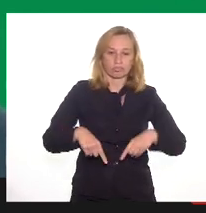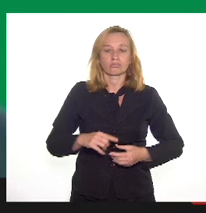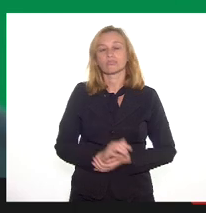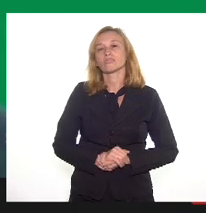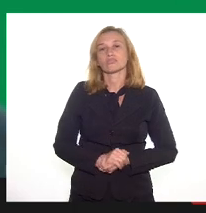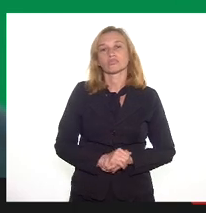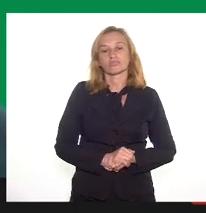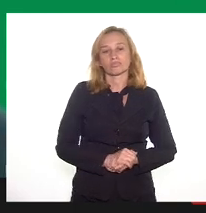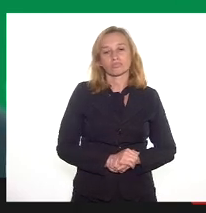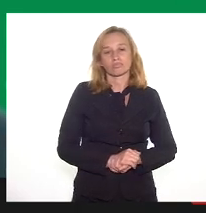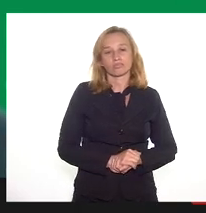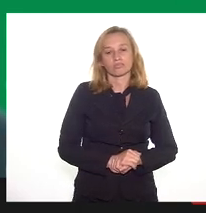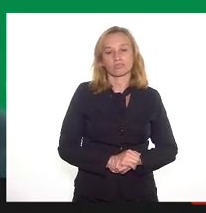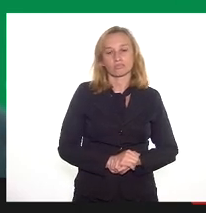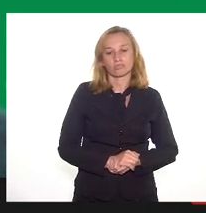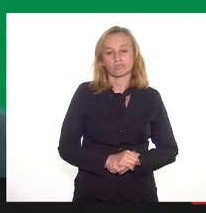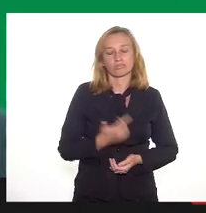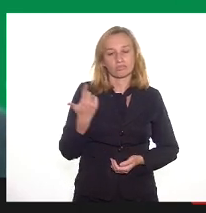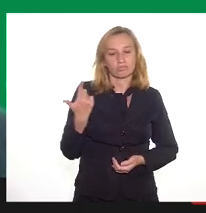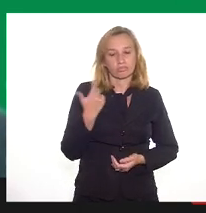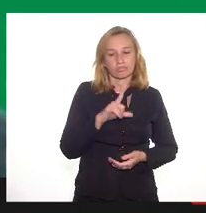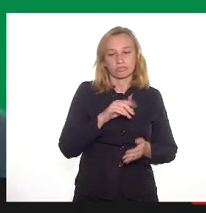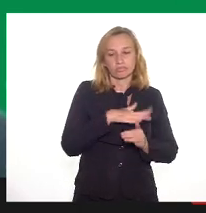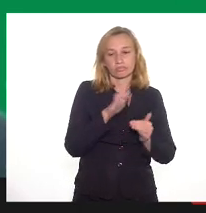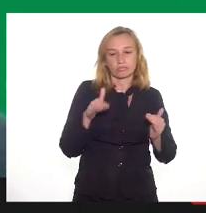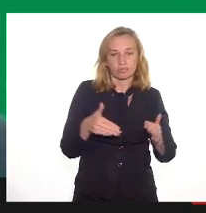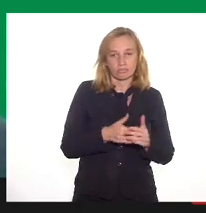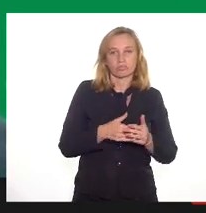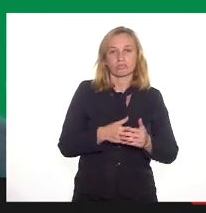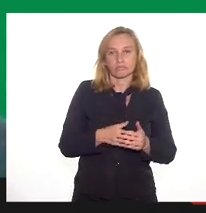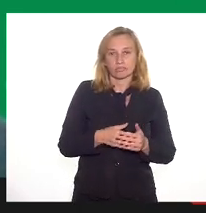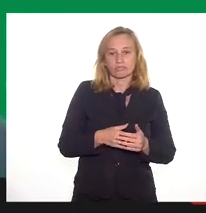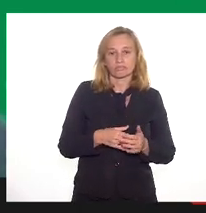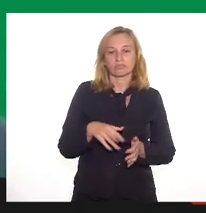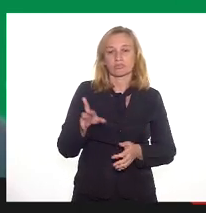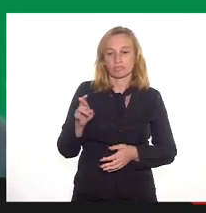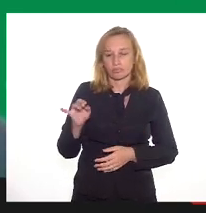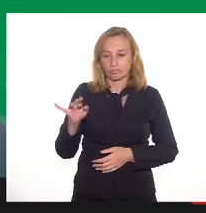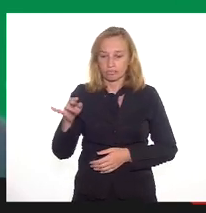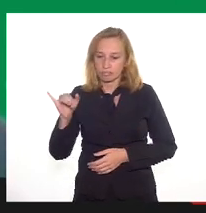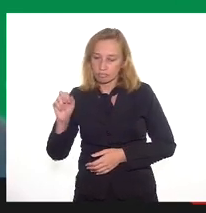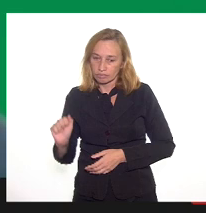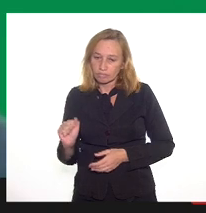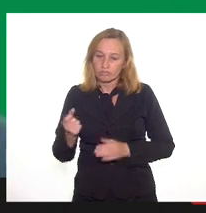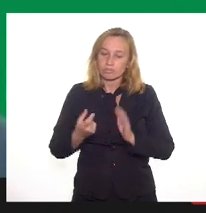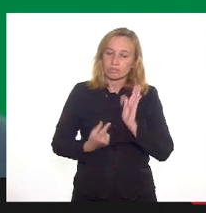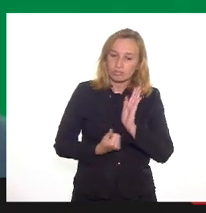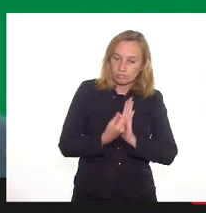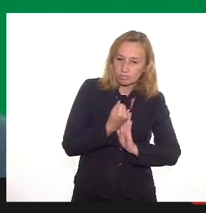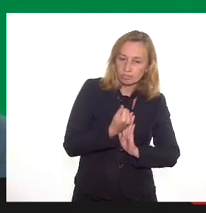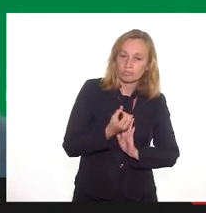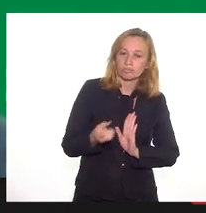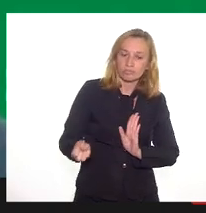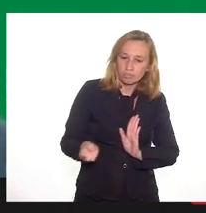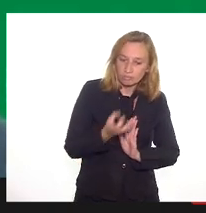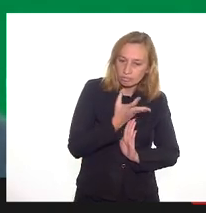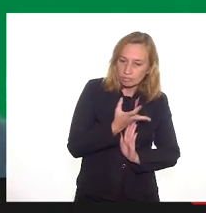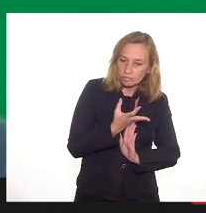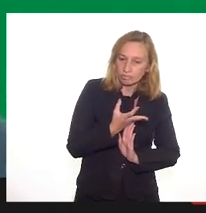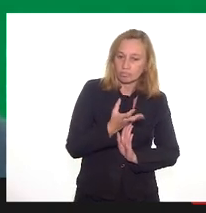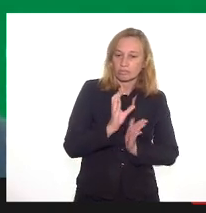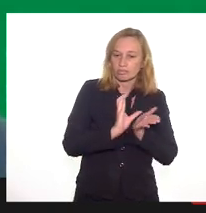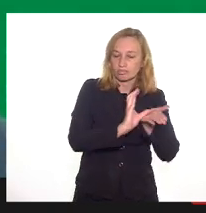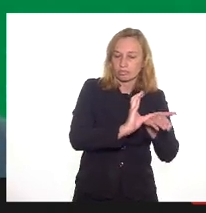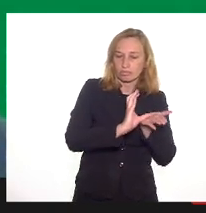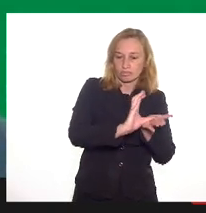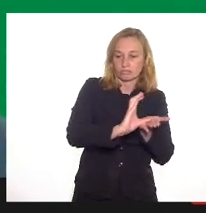que ganha todo mundo, ganham, né, as refinarias que estão sendo desinvestidas, com novos players aportando